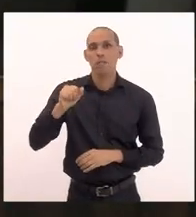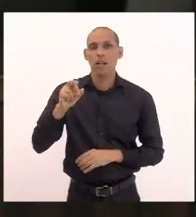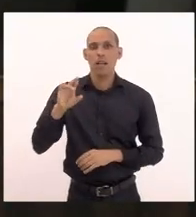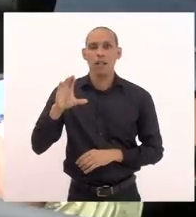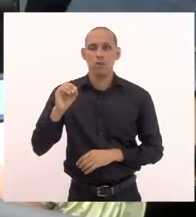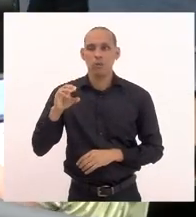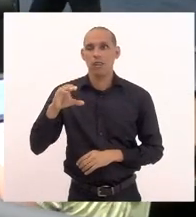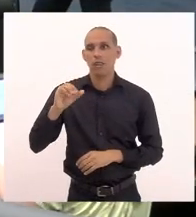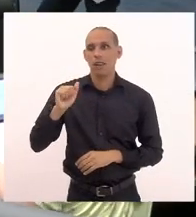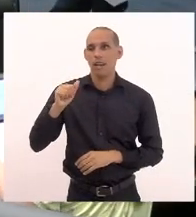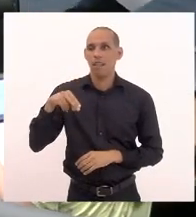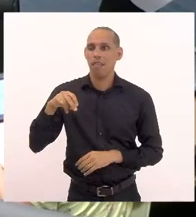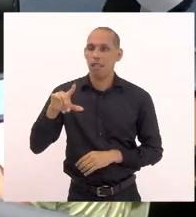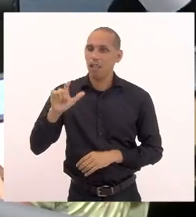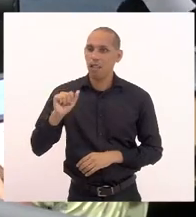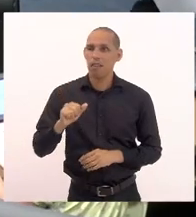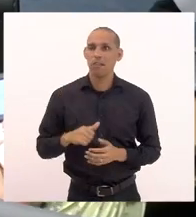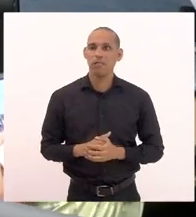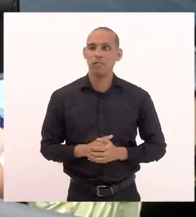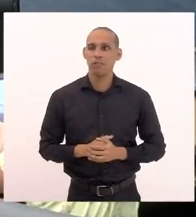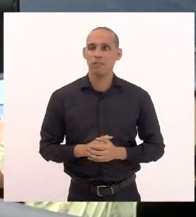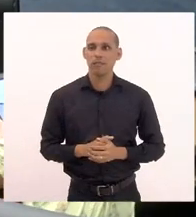Canella.